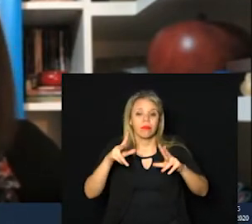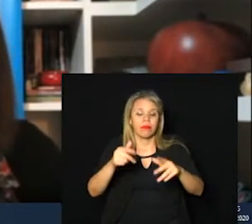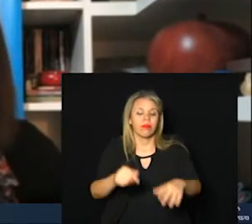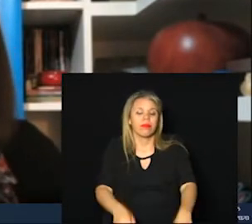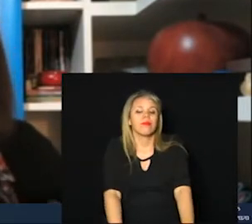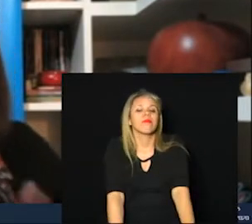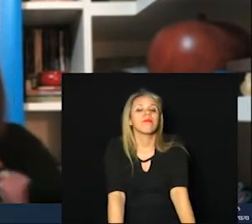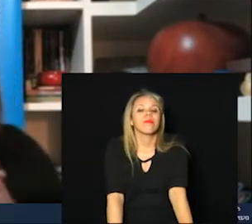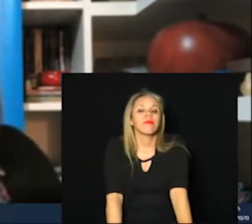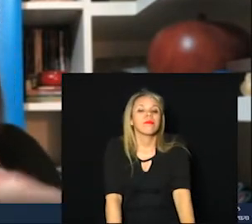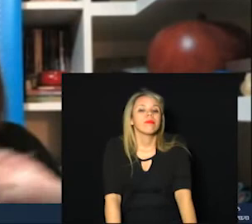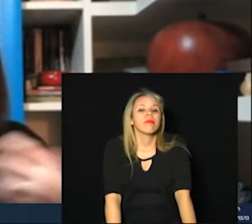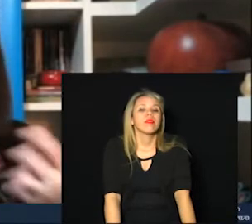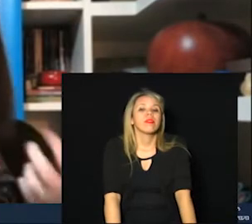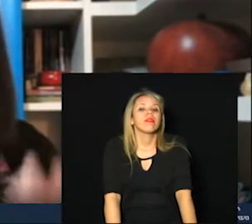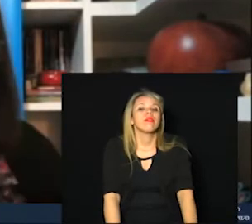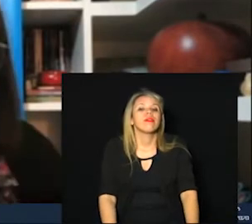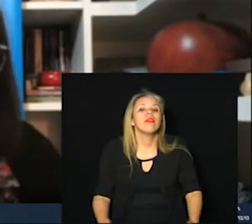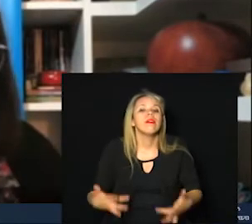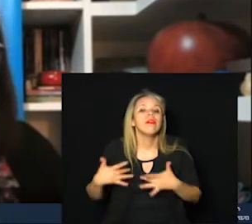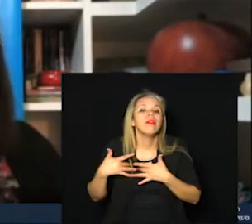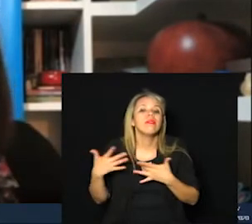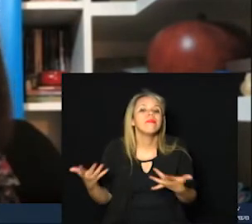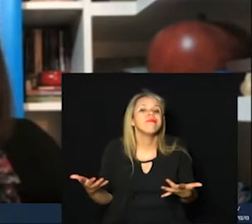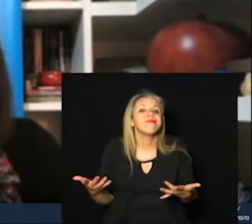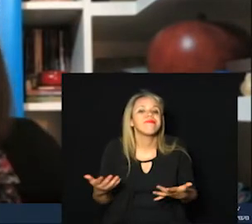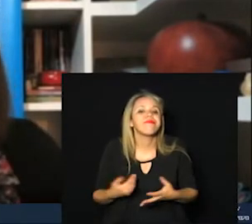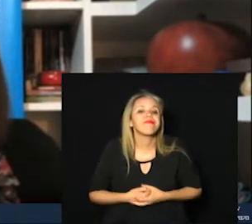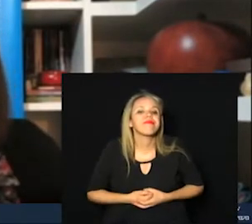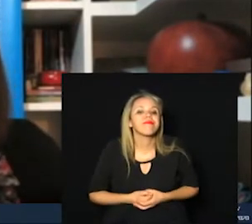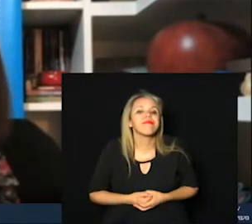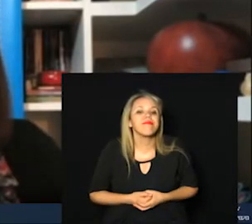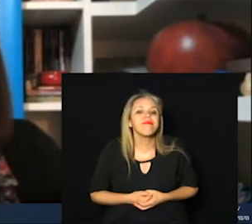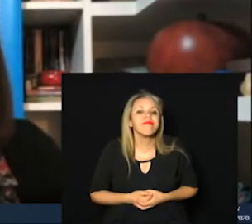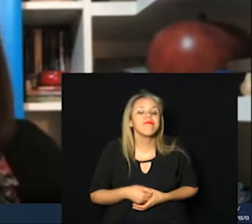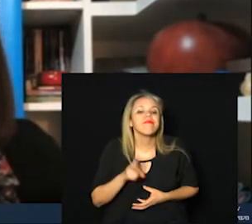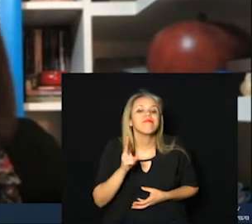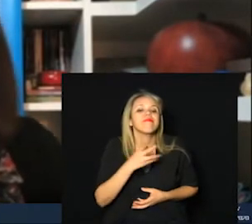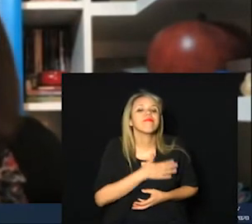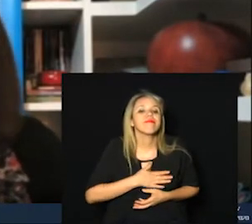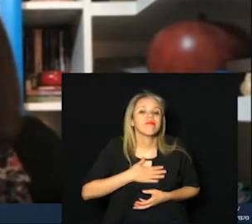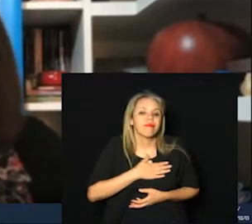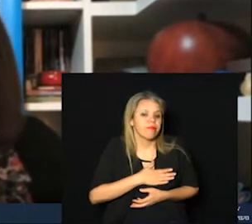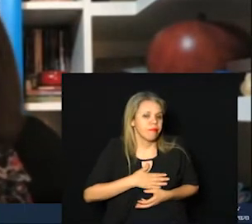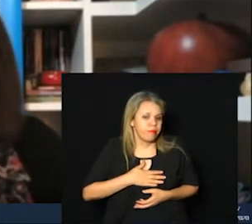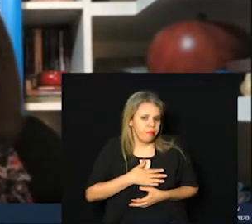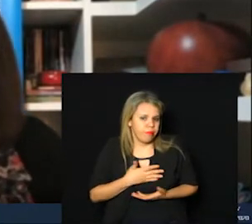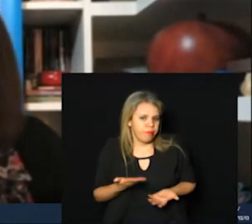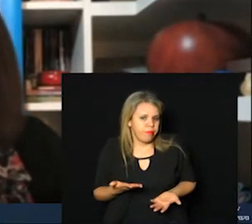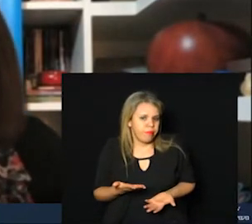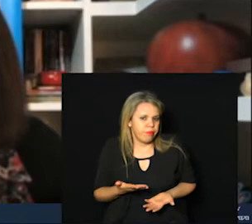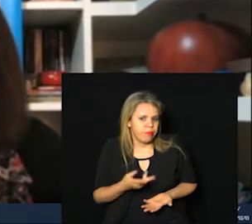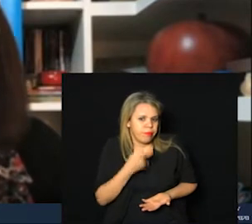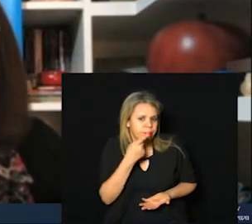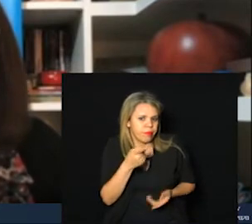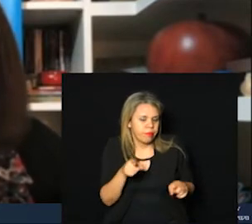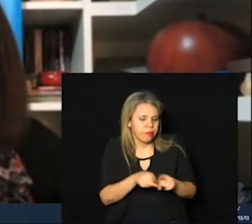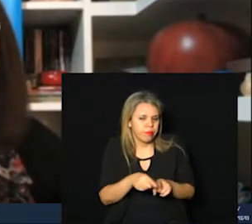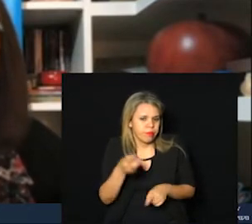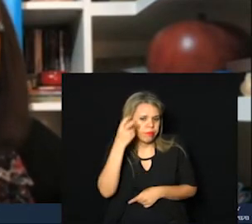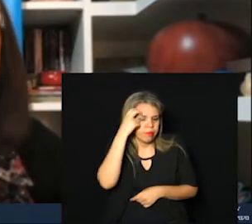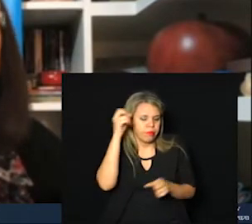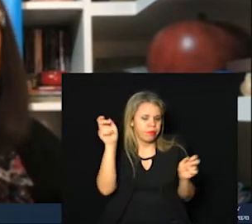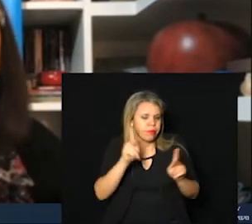Em que haja solidariedade. Então, eu sempre gosto de dizer, quando eu falo também de cultura de